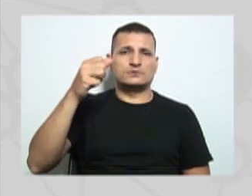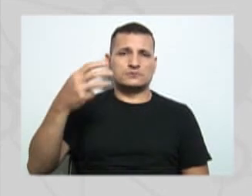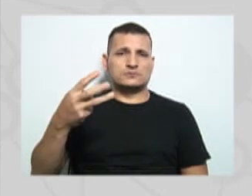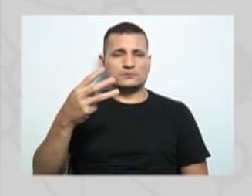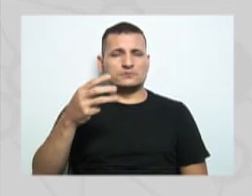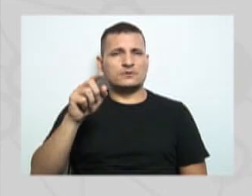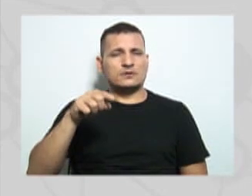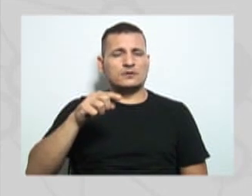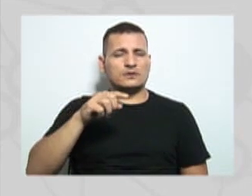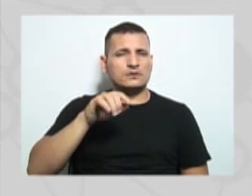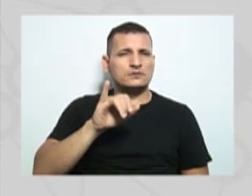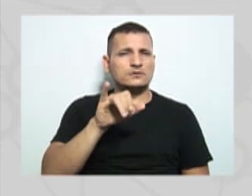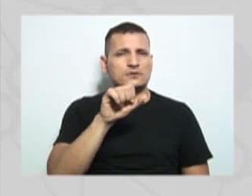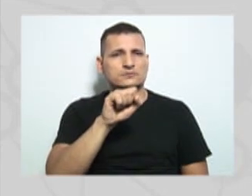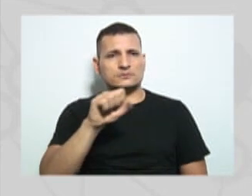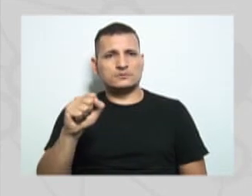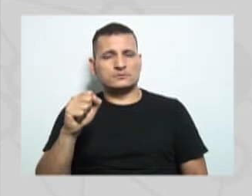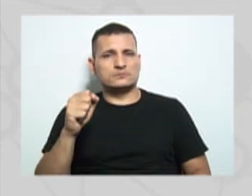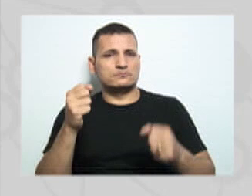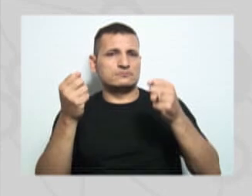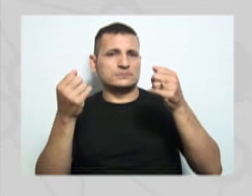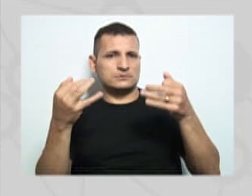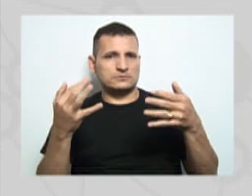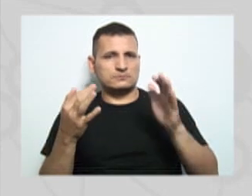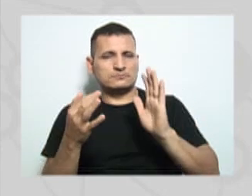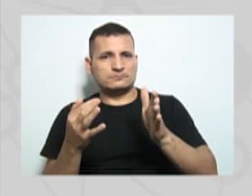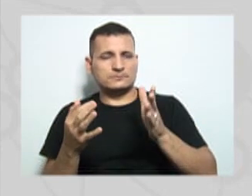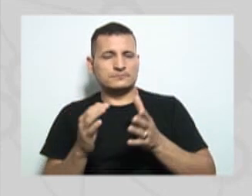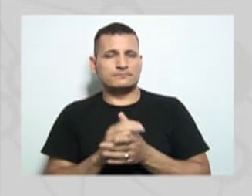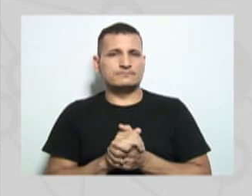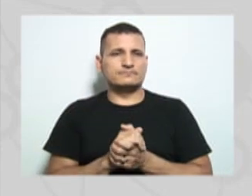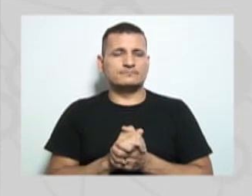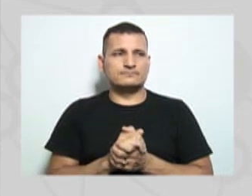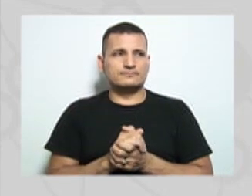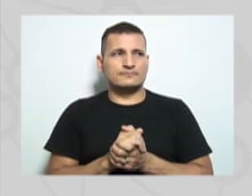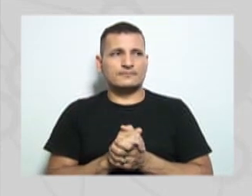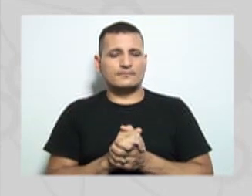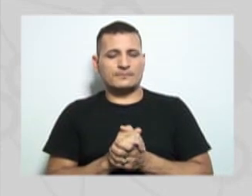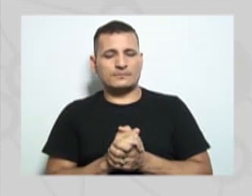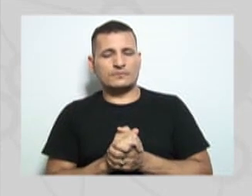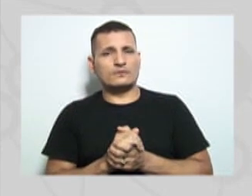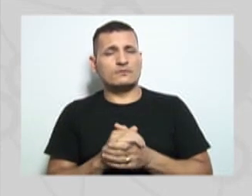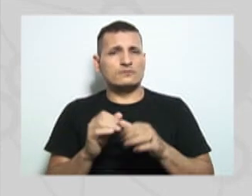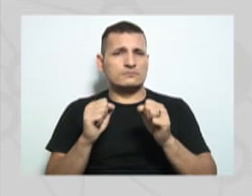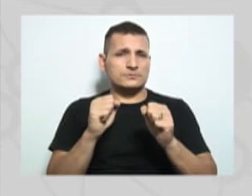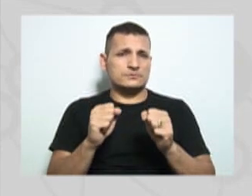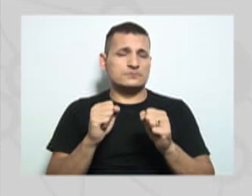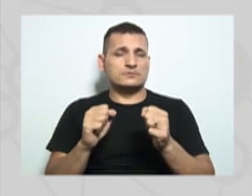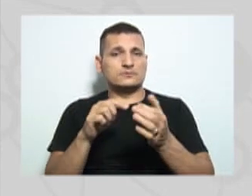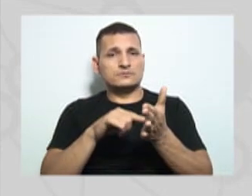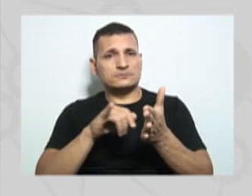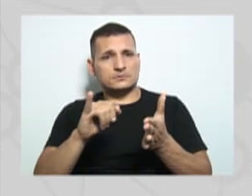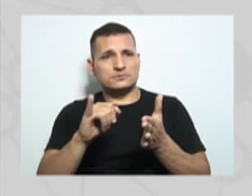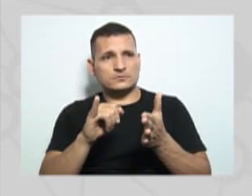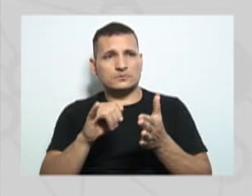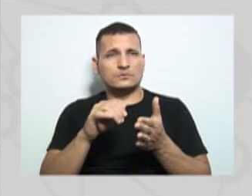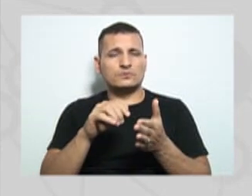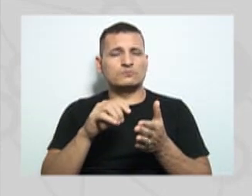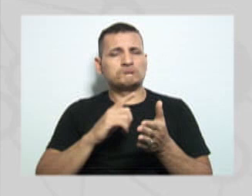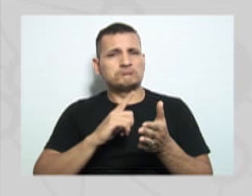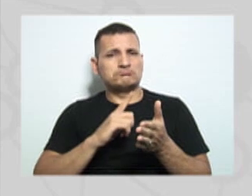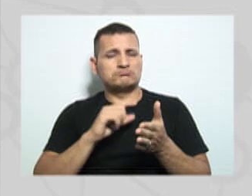de incidência do ISS, que é o que nós acabamos de falar, que é com relação, pode ser que na tributação que você venha a